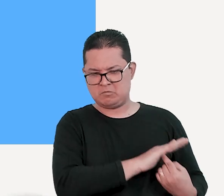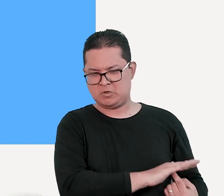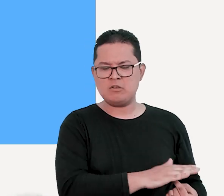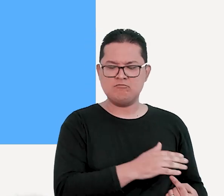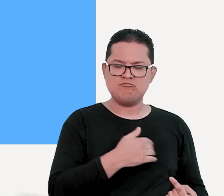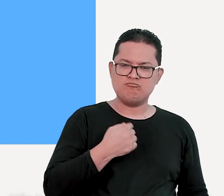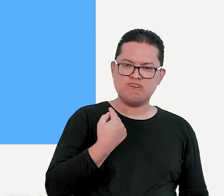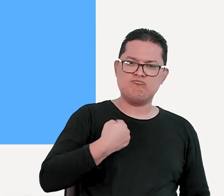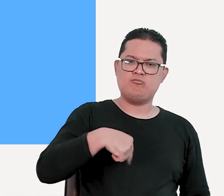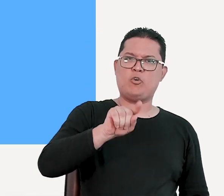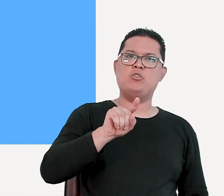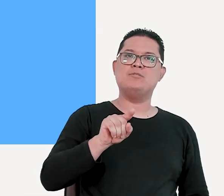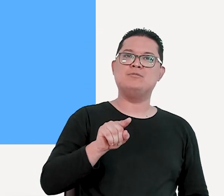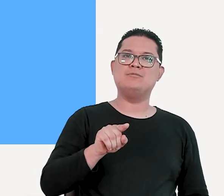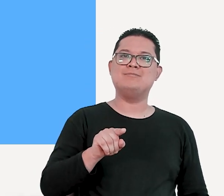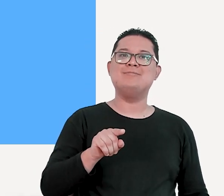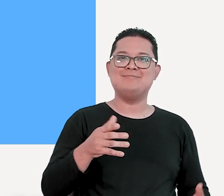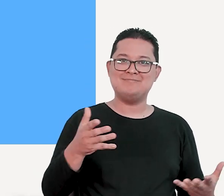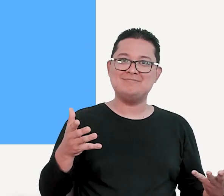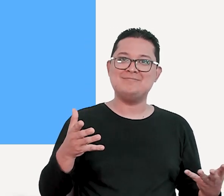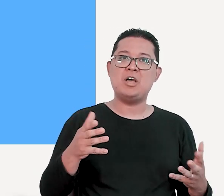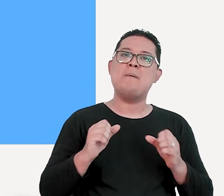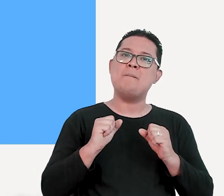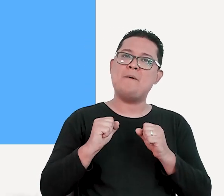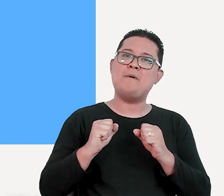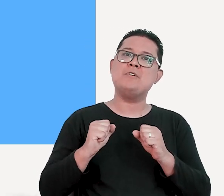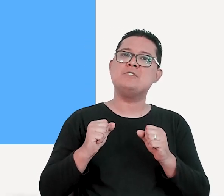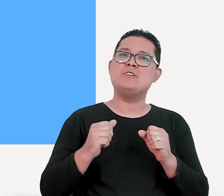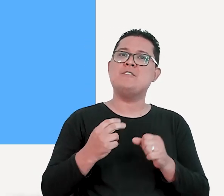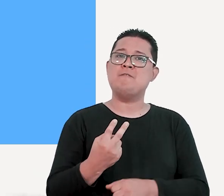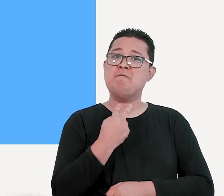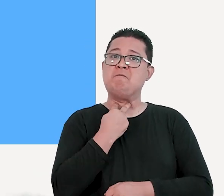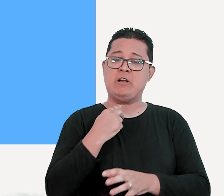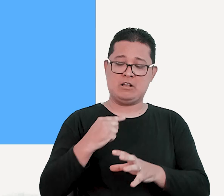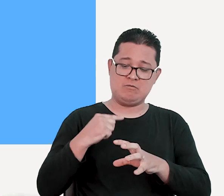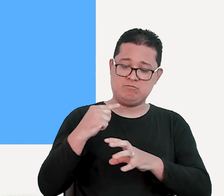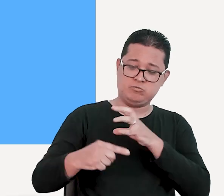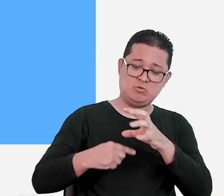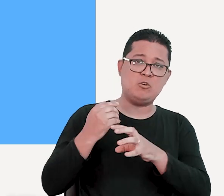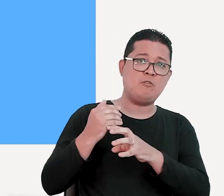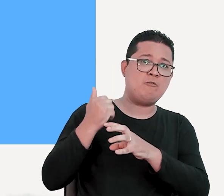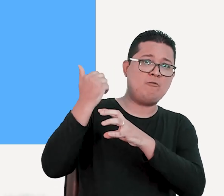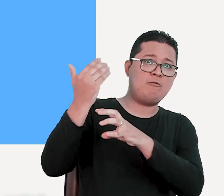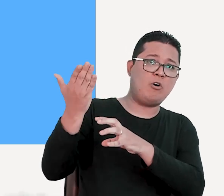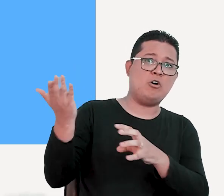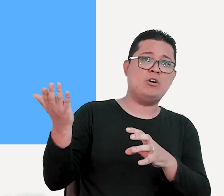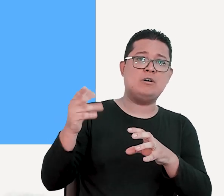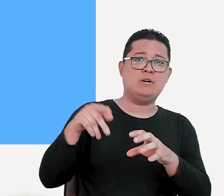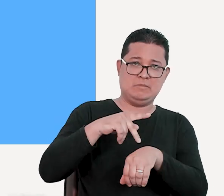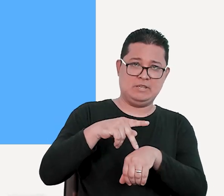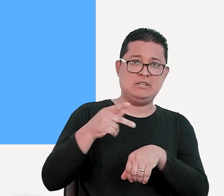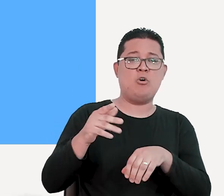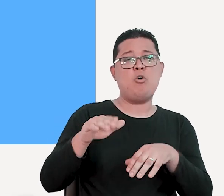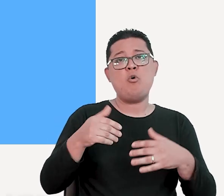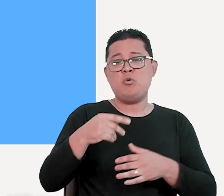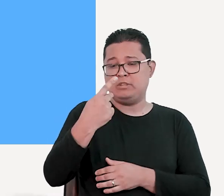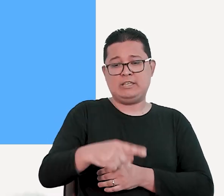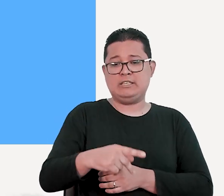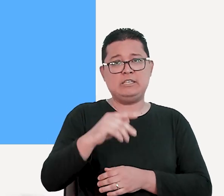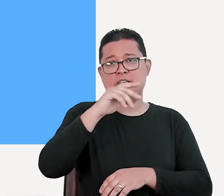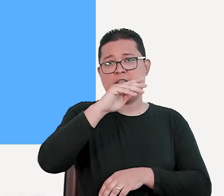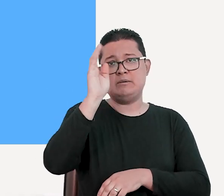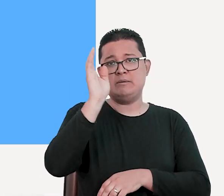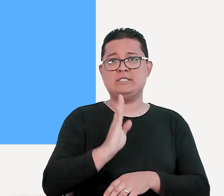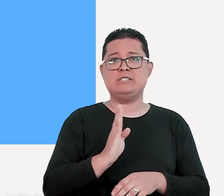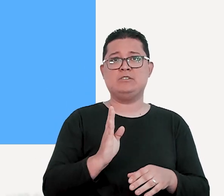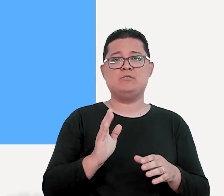aquela vaga internacional, pode ser aquela vaga aqui mesmo no Brasil, mas tente. O não você já